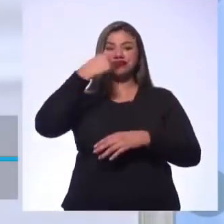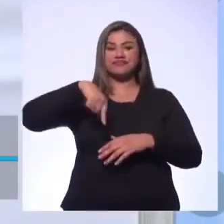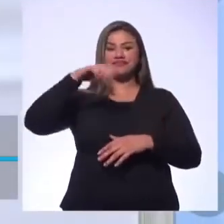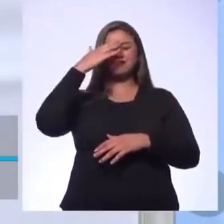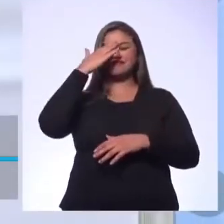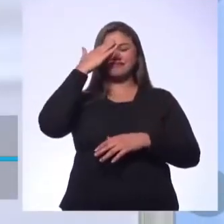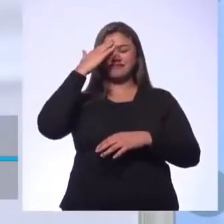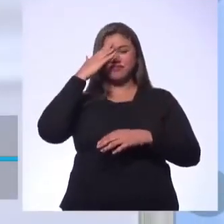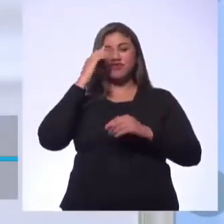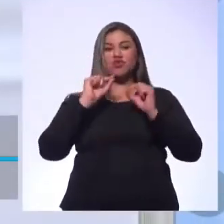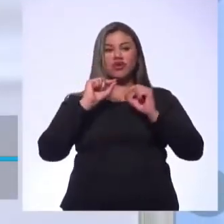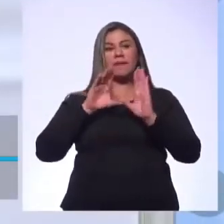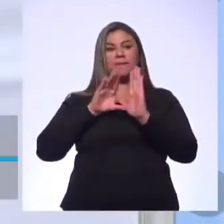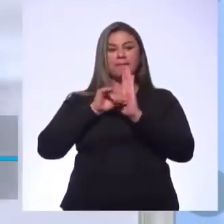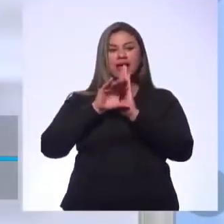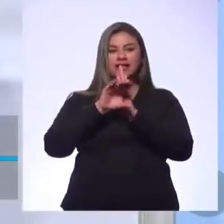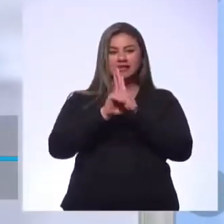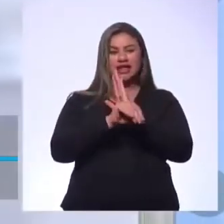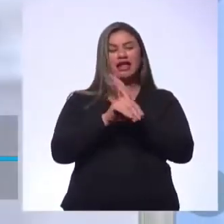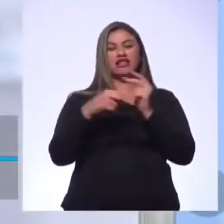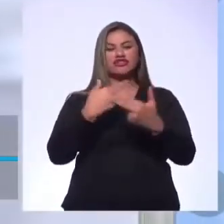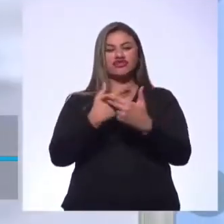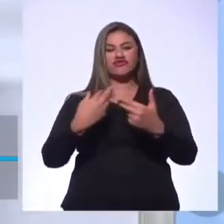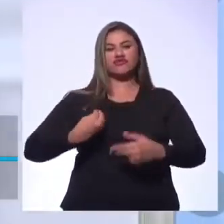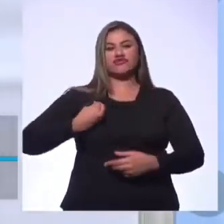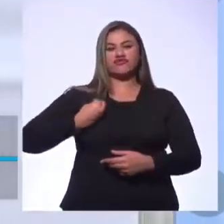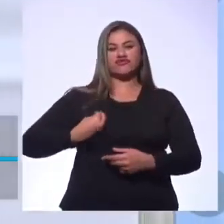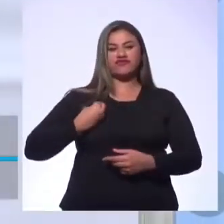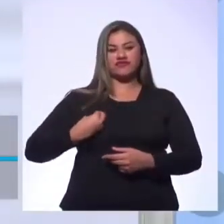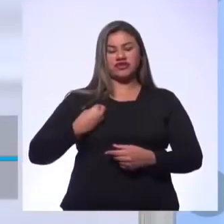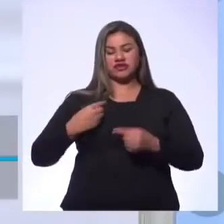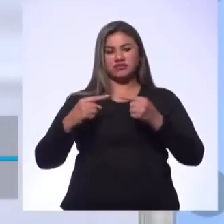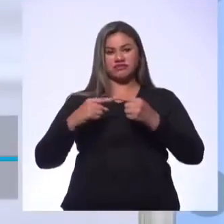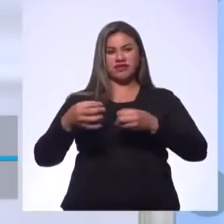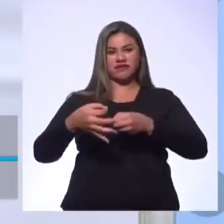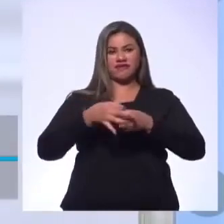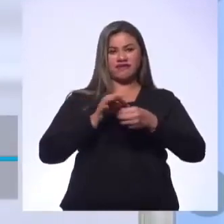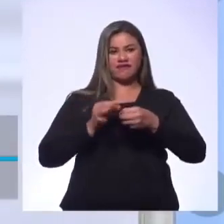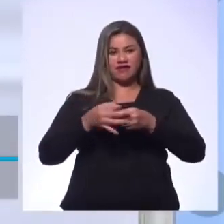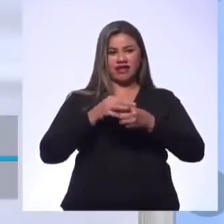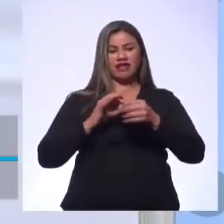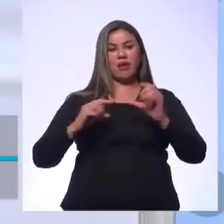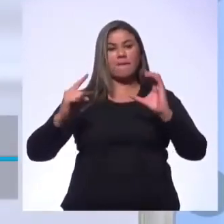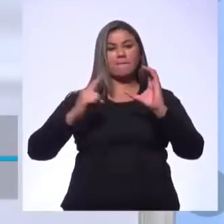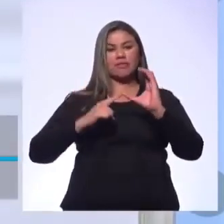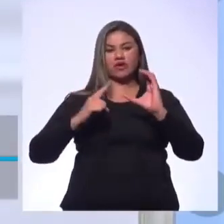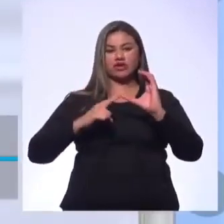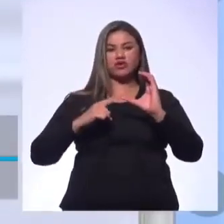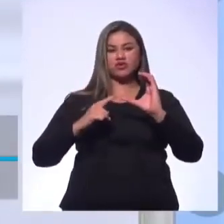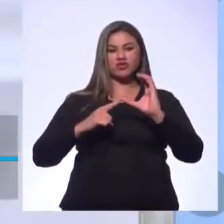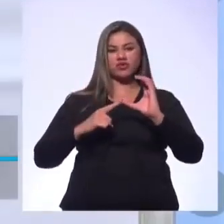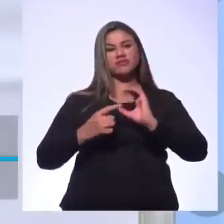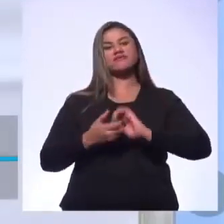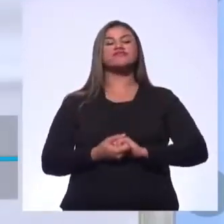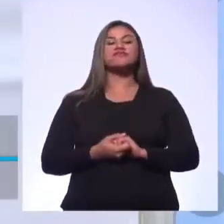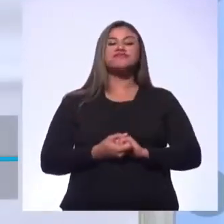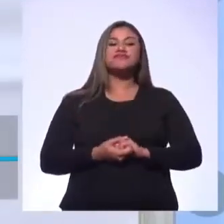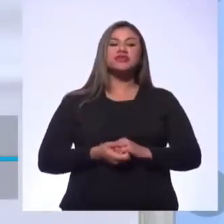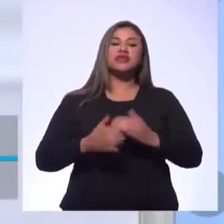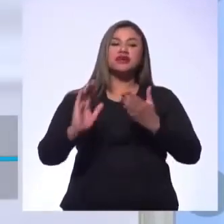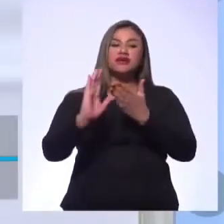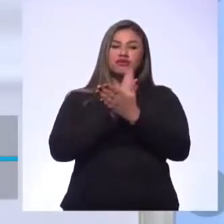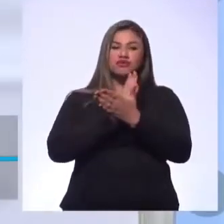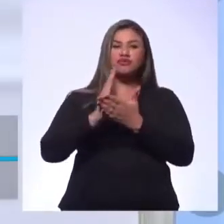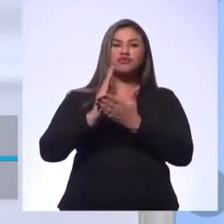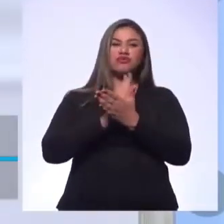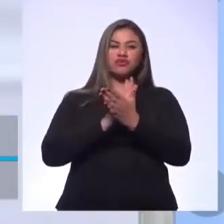bactérias. Então é um grupo de seres vivos formados por células procariontes. Isso é bactéria. E algumas, tá, gente? A maioria